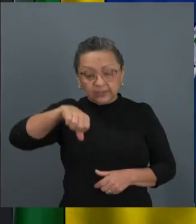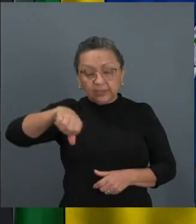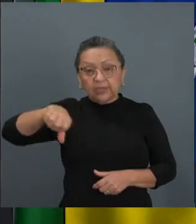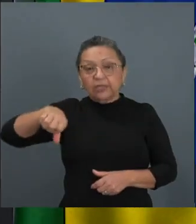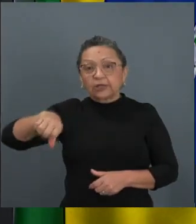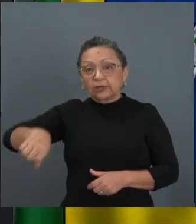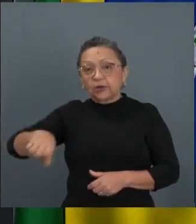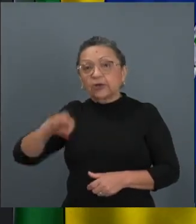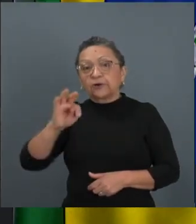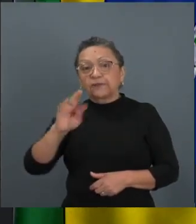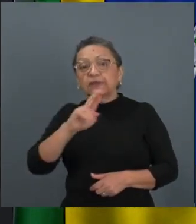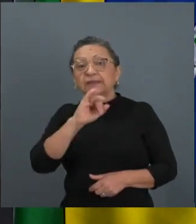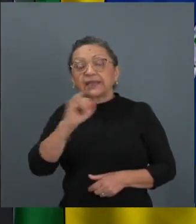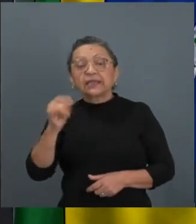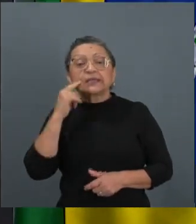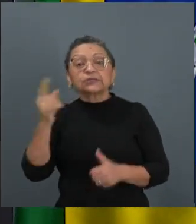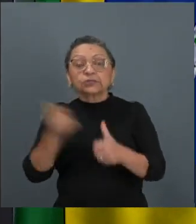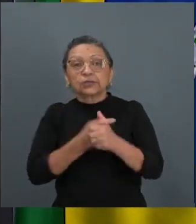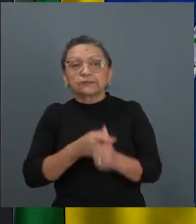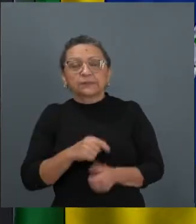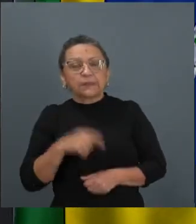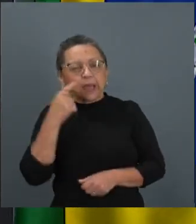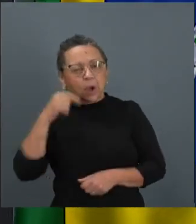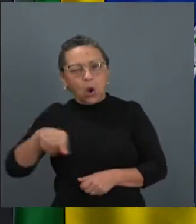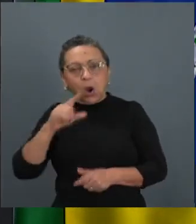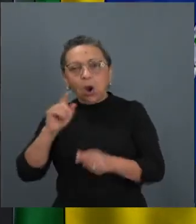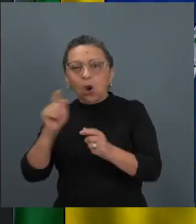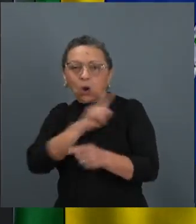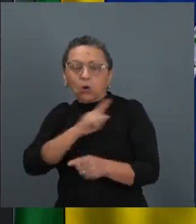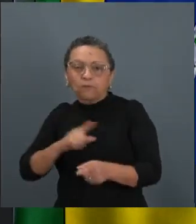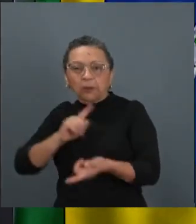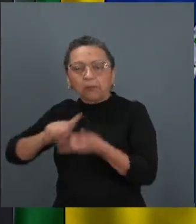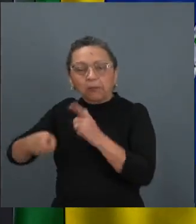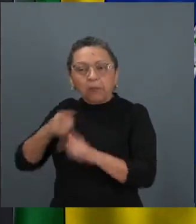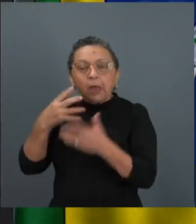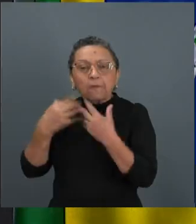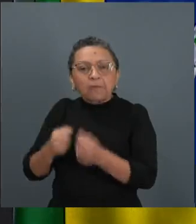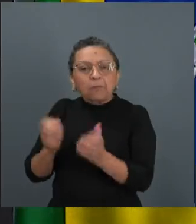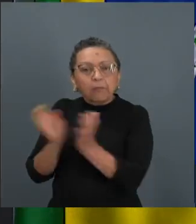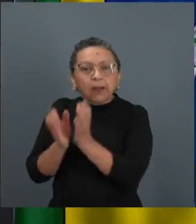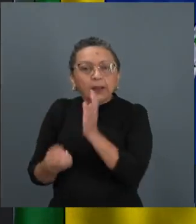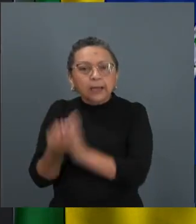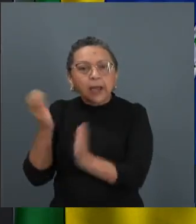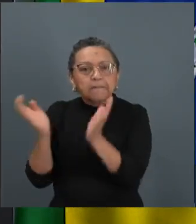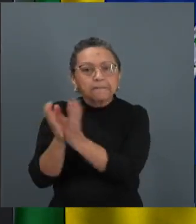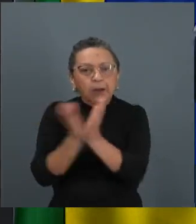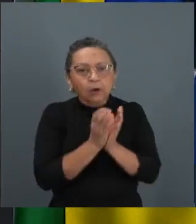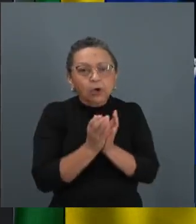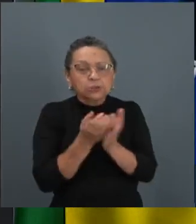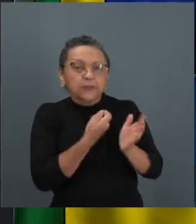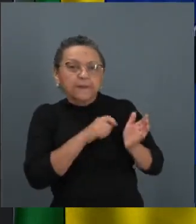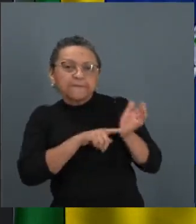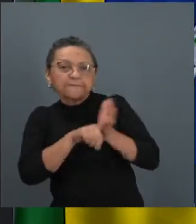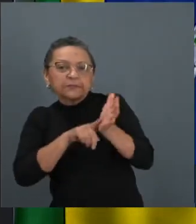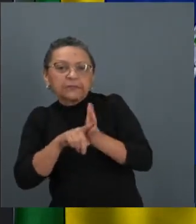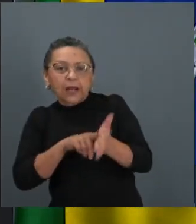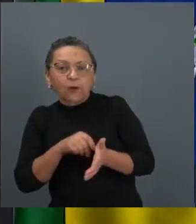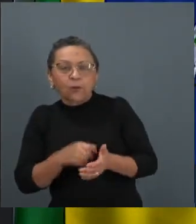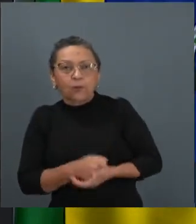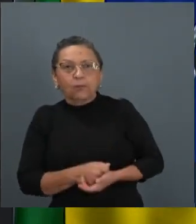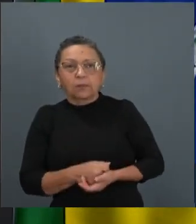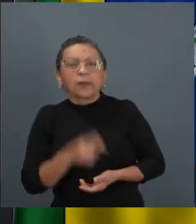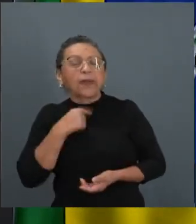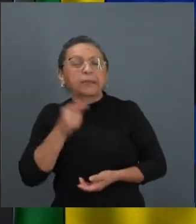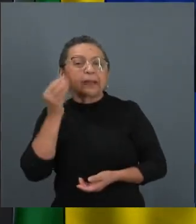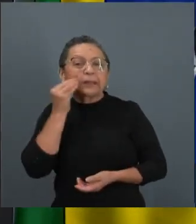Esse governo diz, vamos fazer agora um pacote fiscal, porque o mercado precisa ser acalmado, para diminuir o risco de